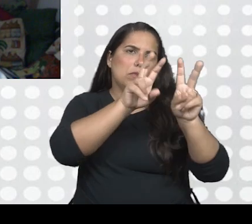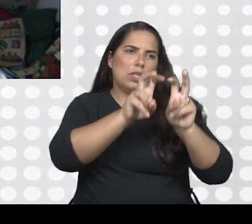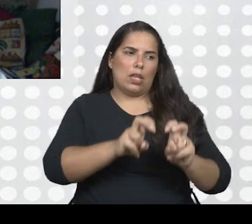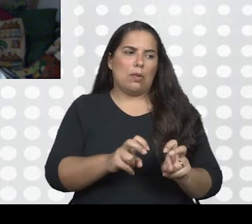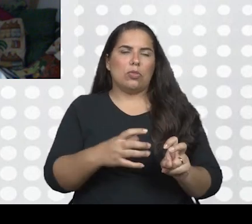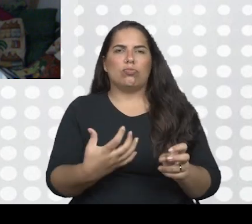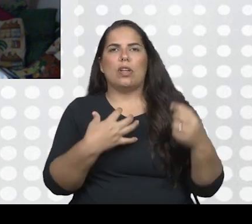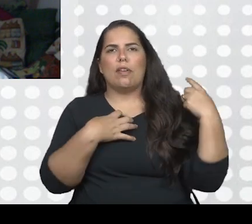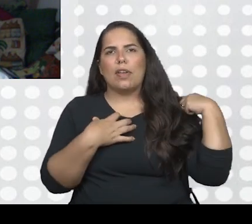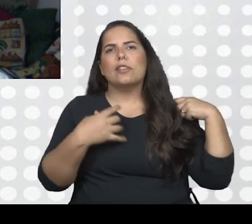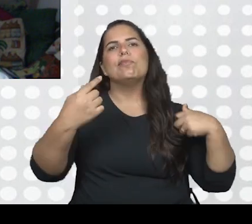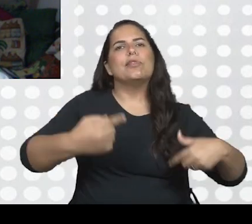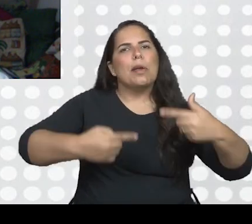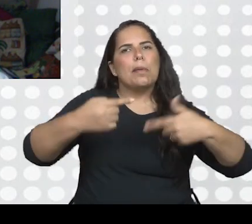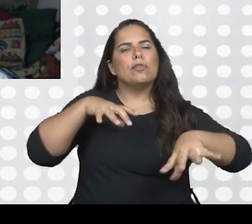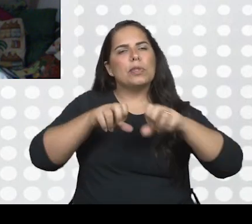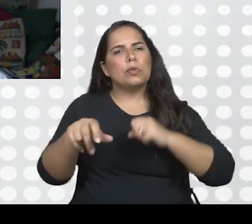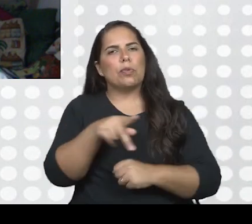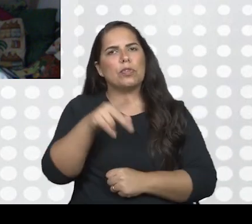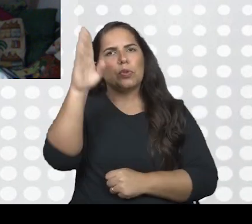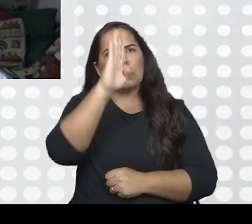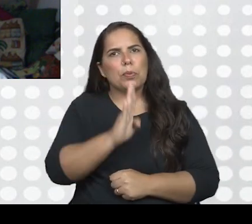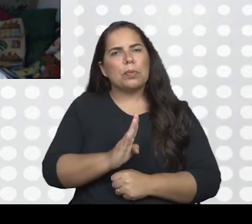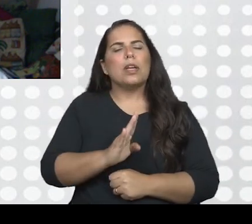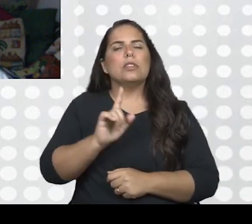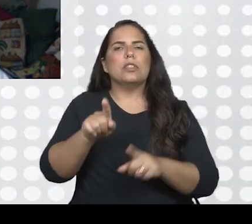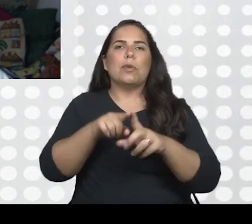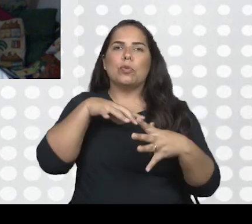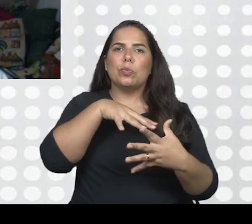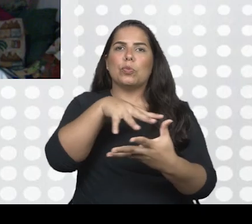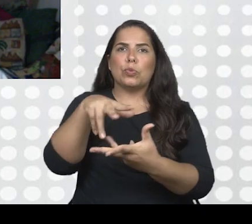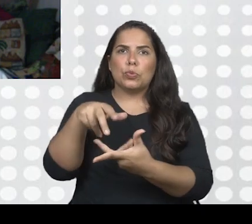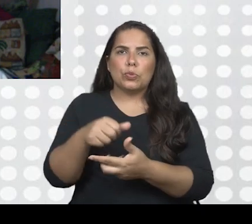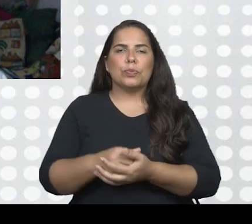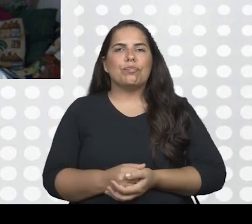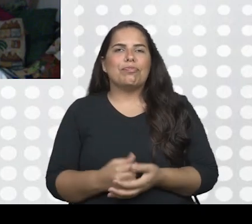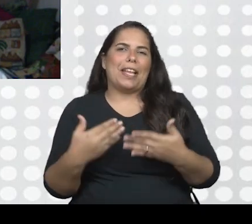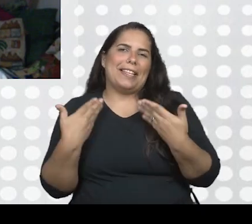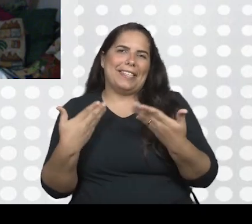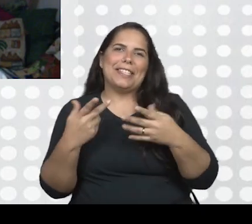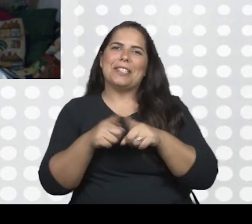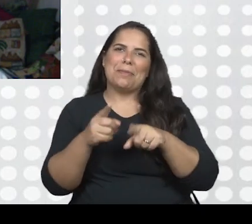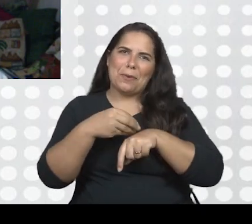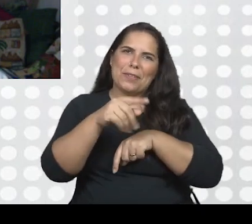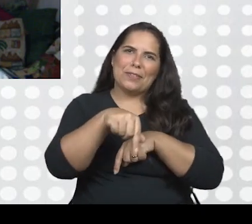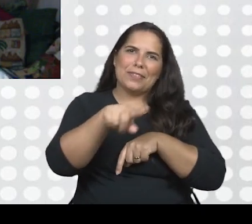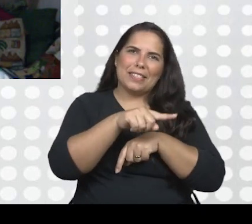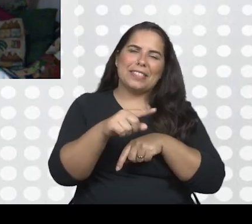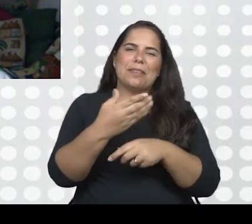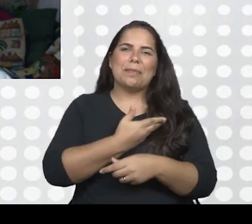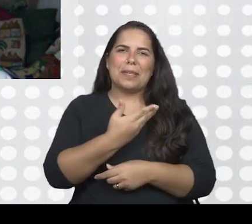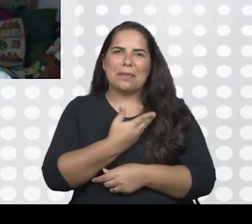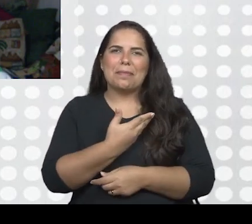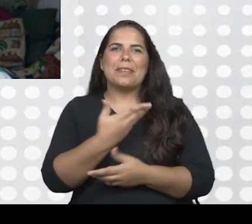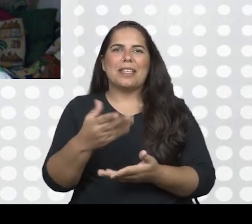que atravessam, né, os debates de formação de professores no país e no mundo. Eu tenho também a alegria de compartilhar esse momento com a minha